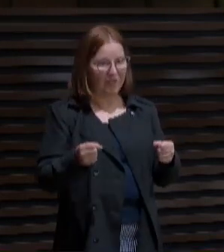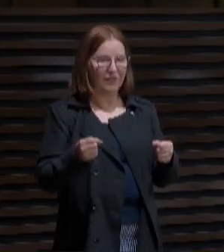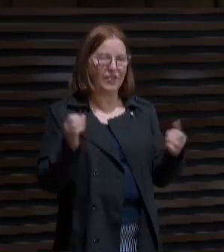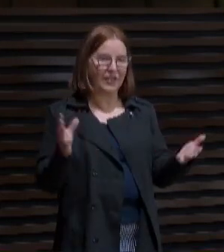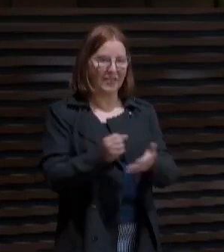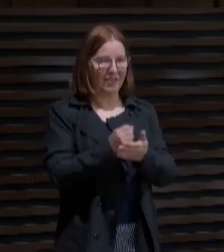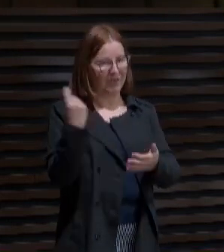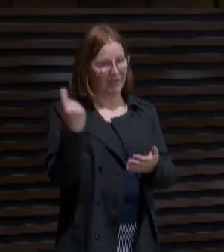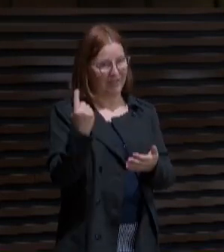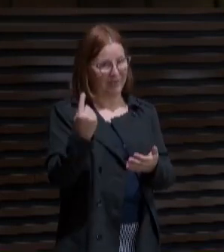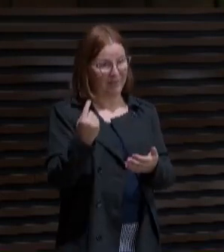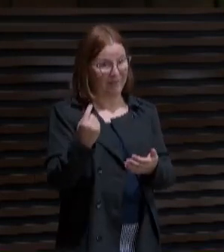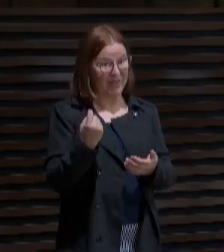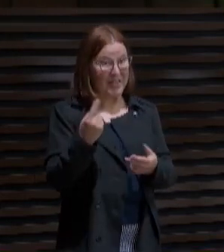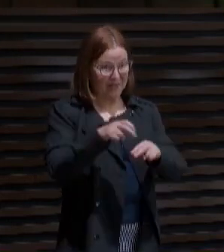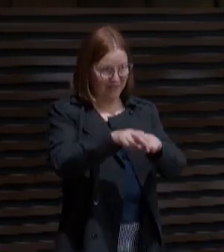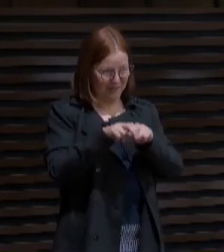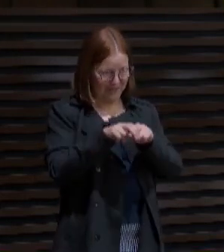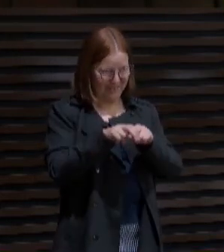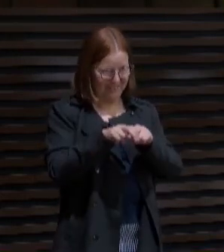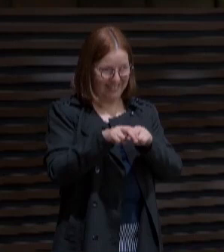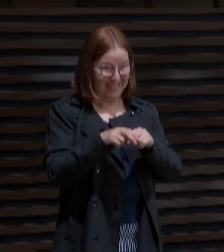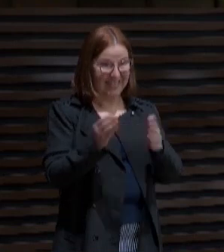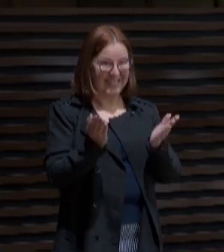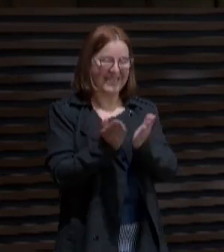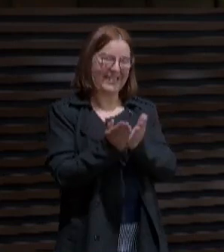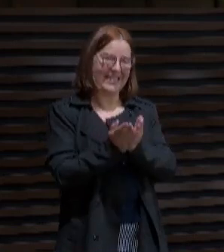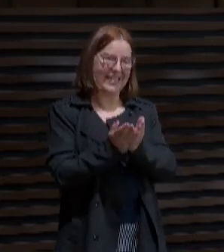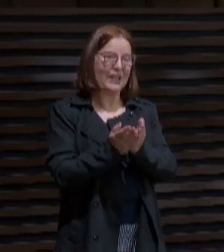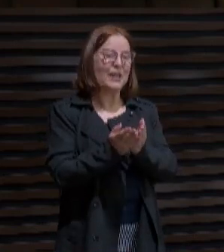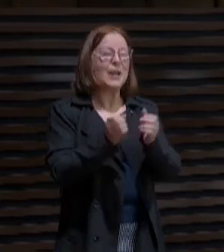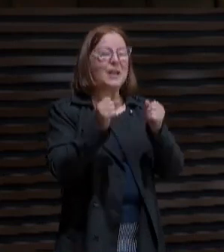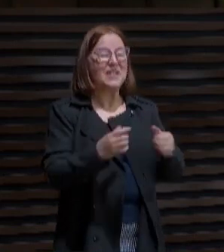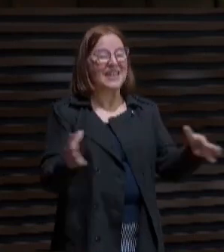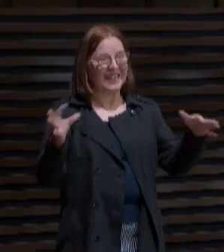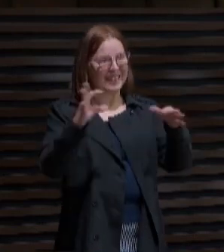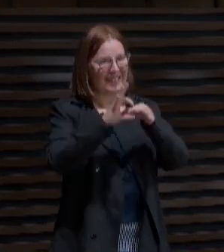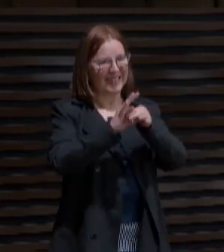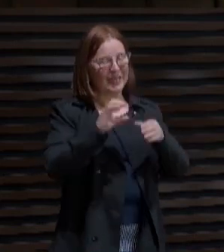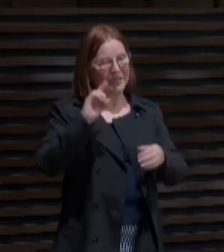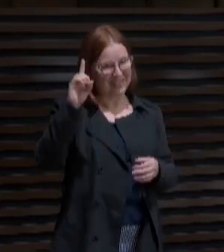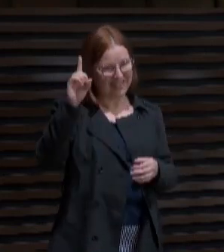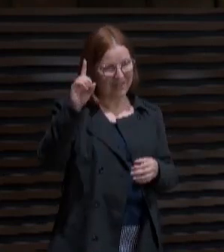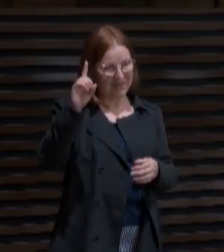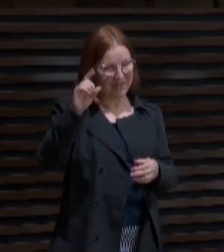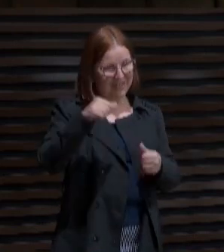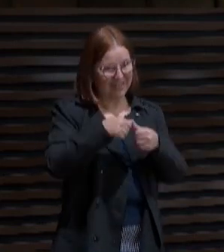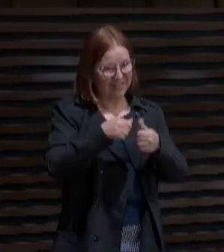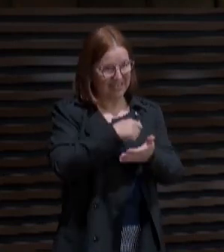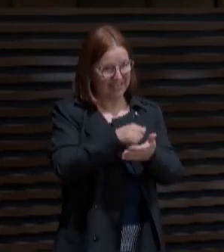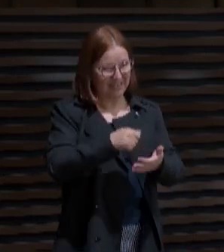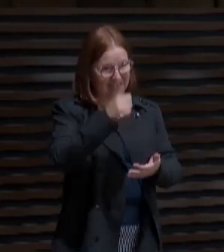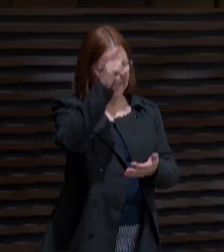a única razão pela qual os crentes podem ser reconciliados com Deus é o que está lá em Gálatas capítulo